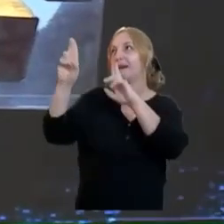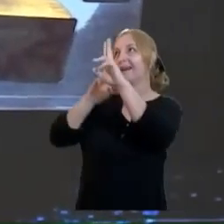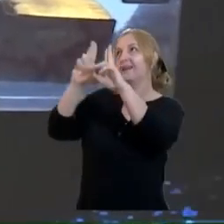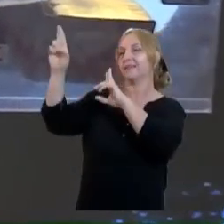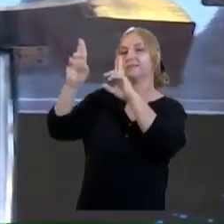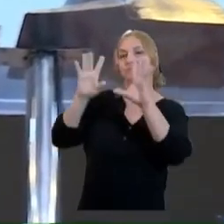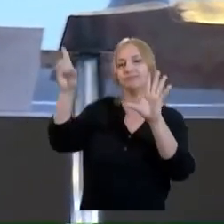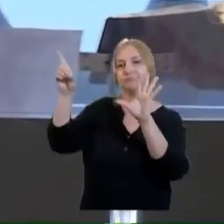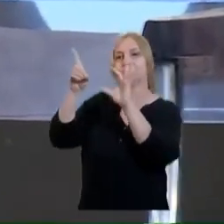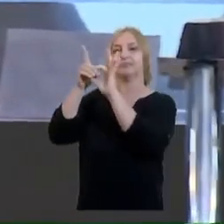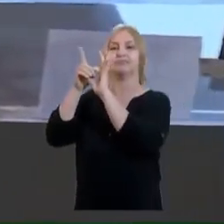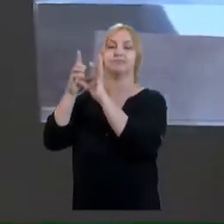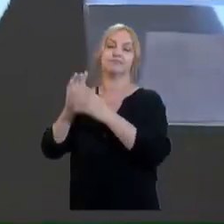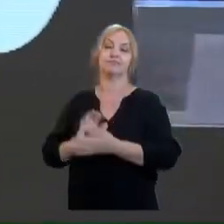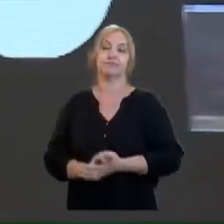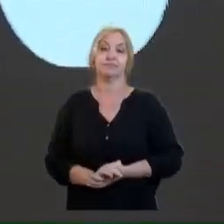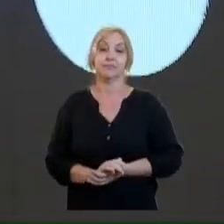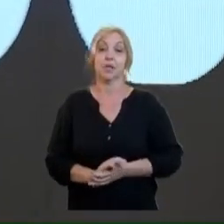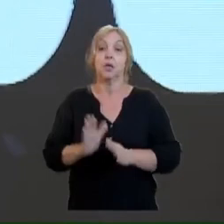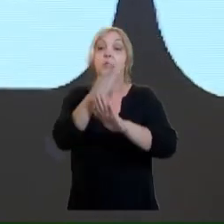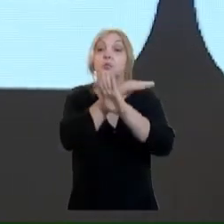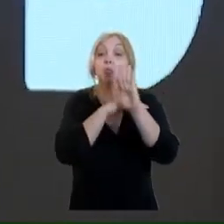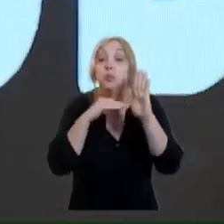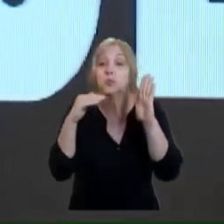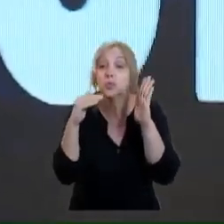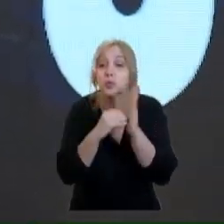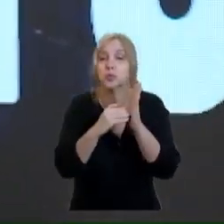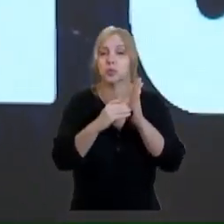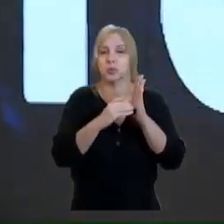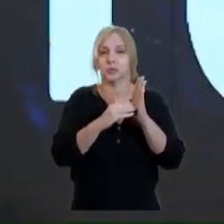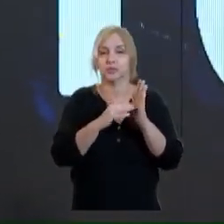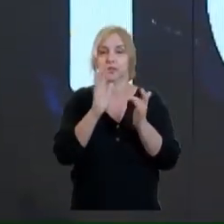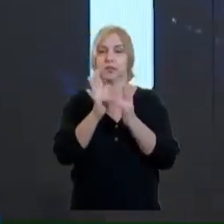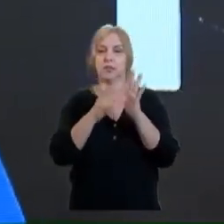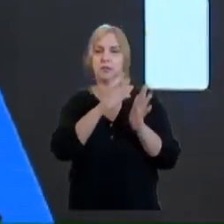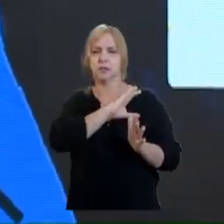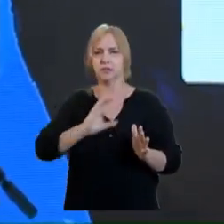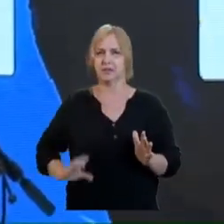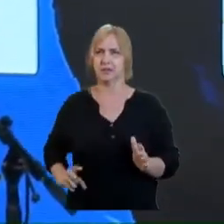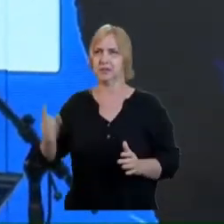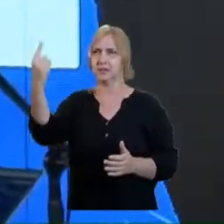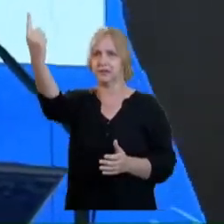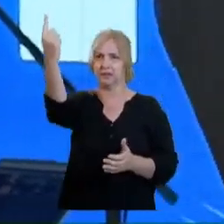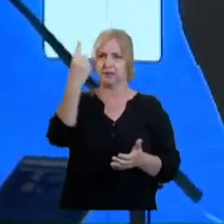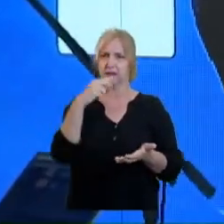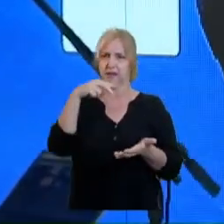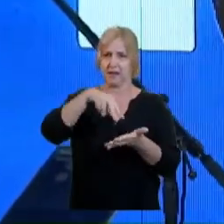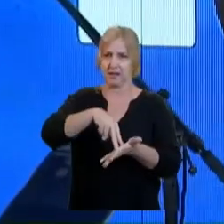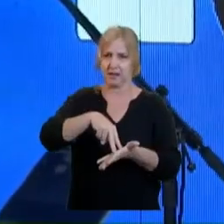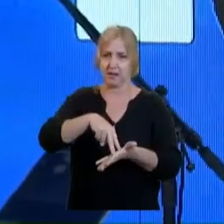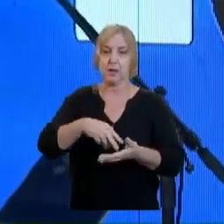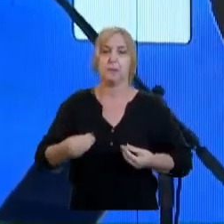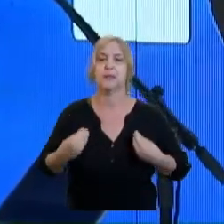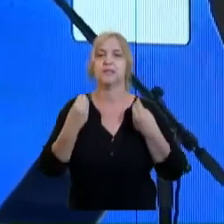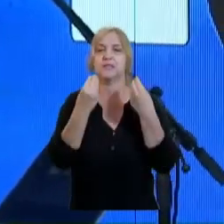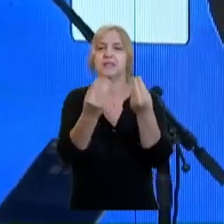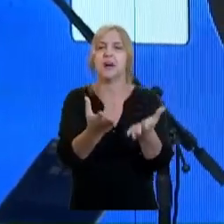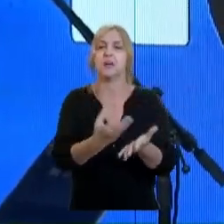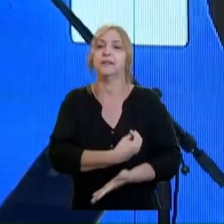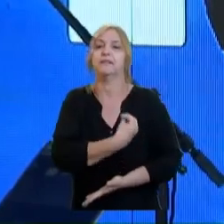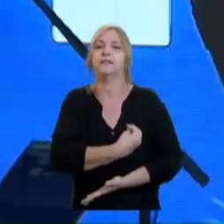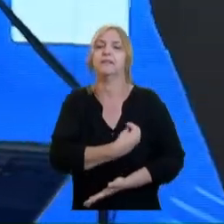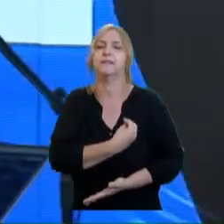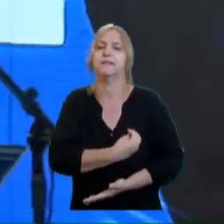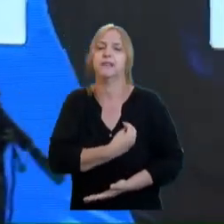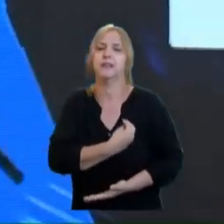Tudo. Tenha entendimento isso. Jesus Cristo disse, eu vim para que você tenha vida e a tenha